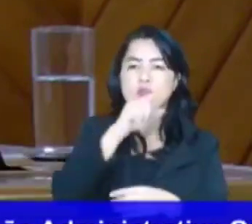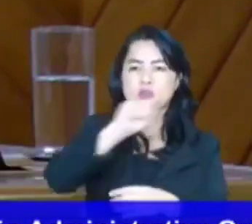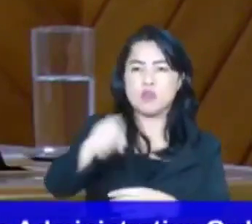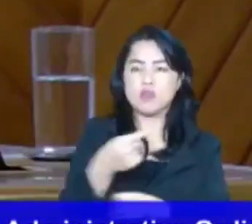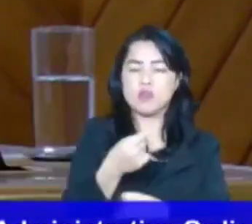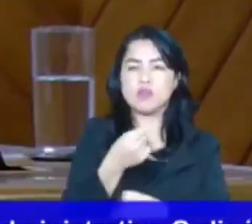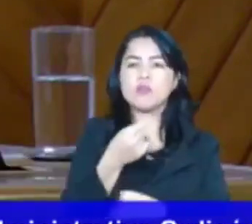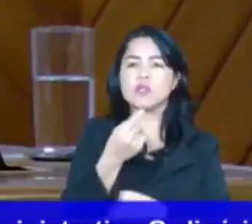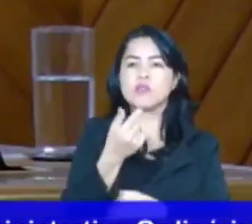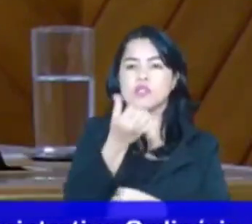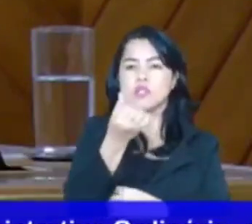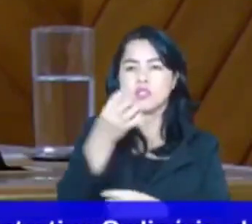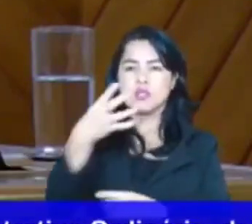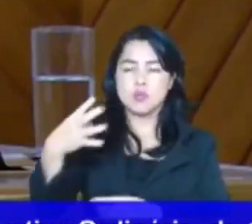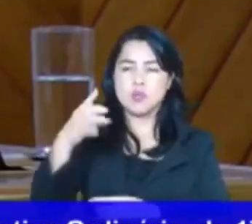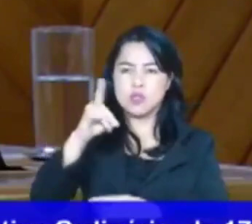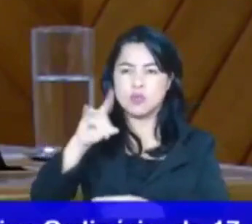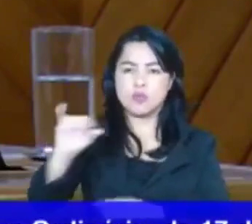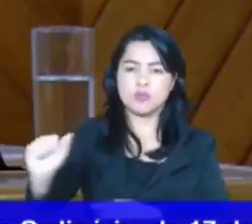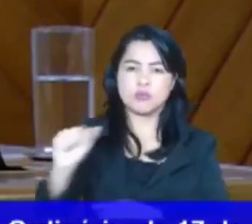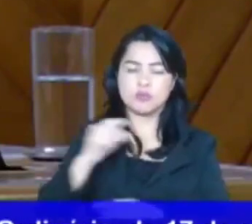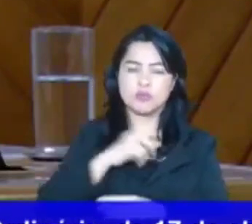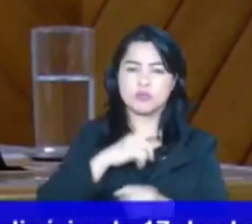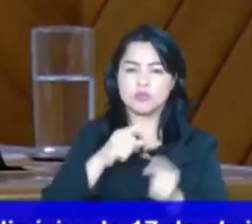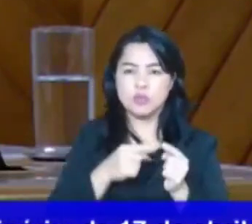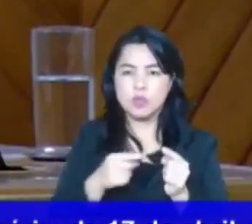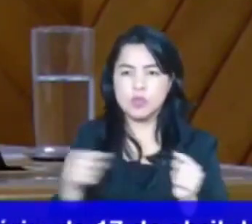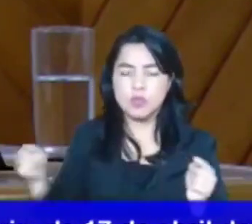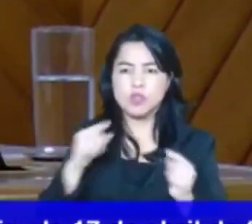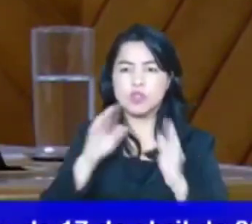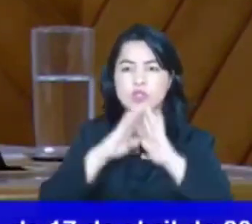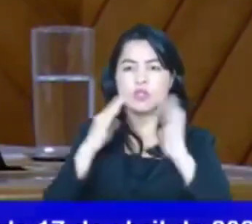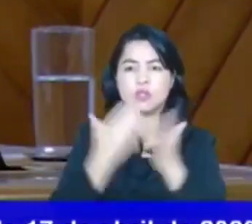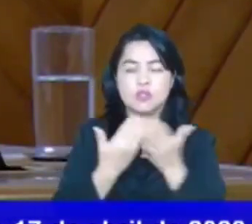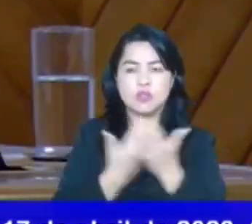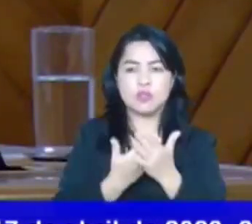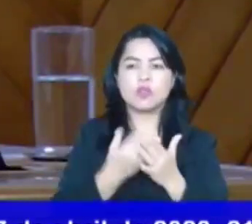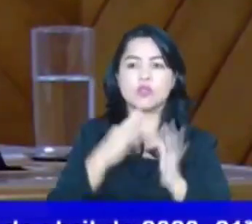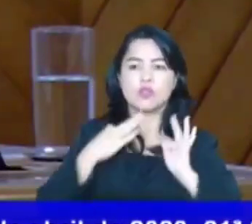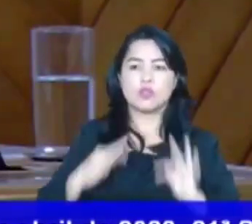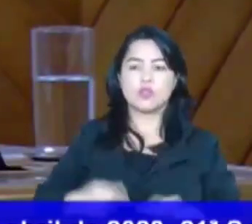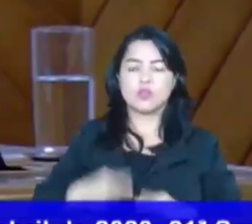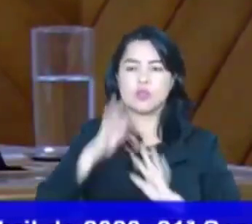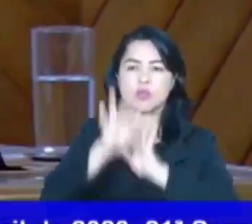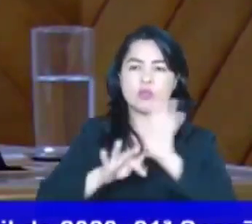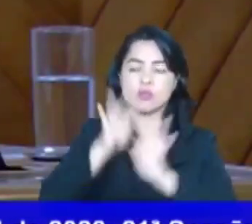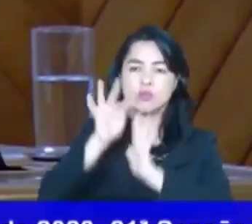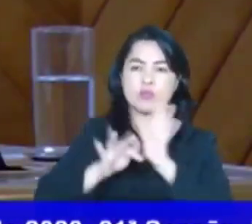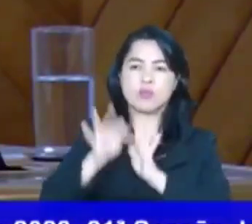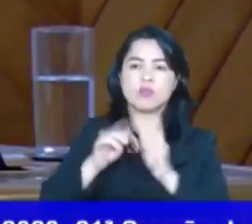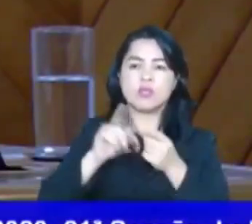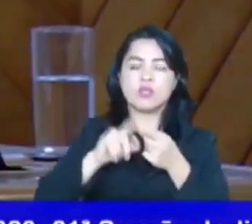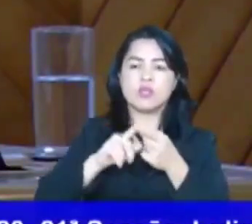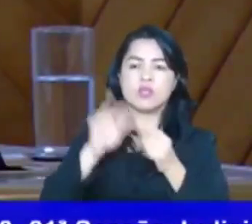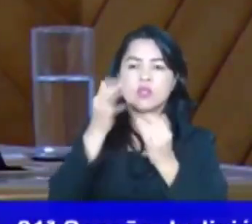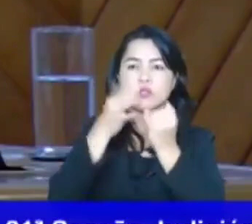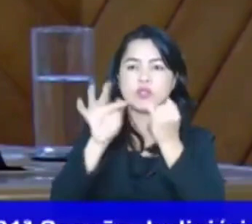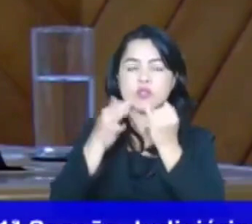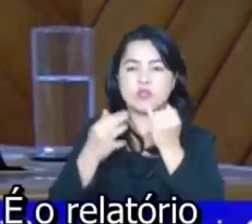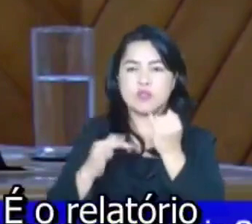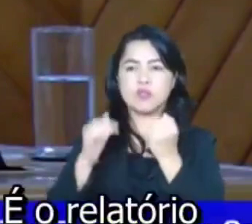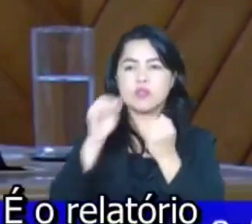1.064 dias, decorrente de frequência à Escola Técnica Federal, atual Instituto Federal de